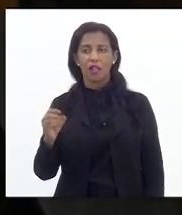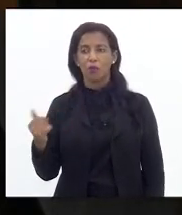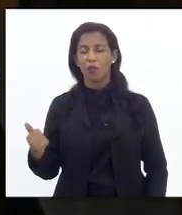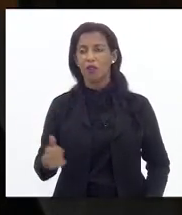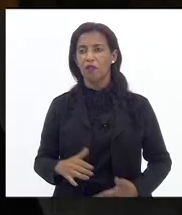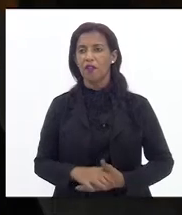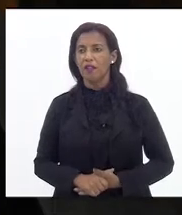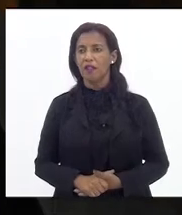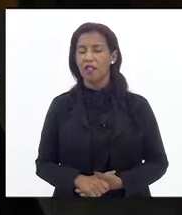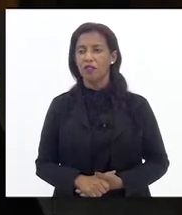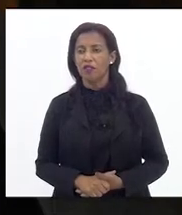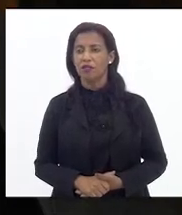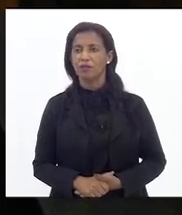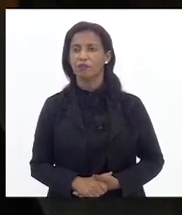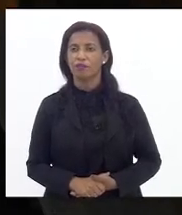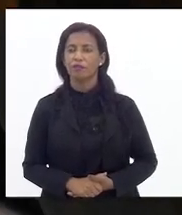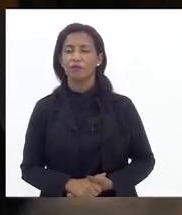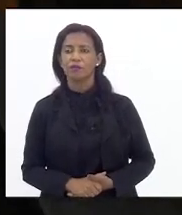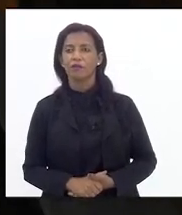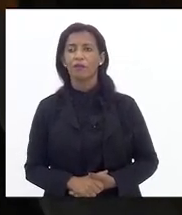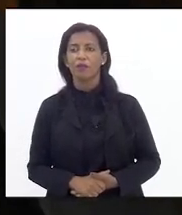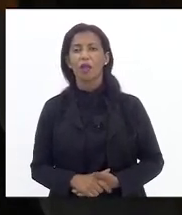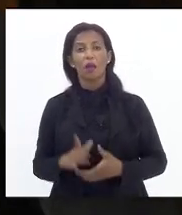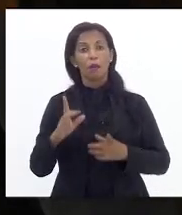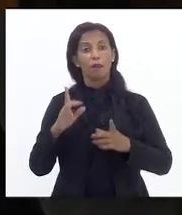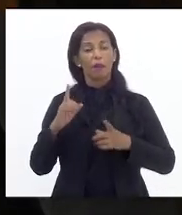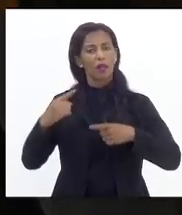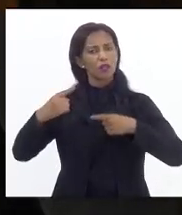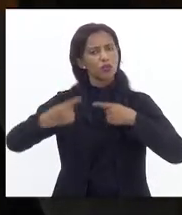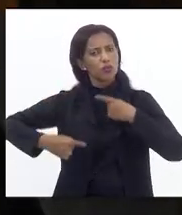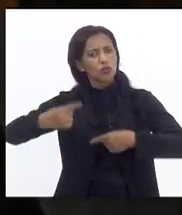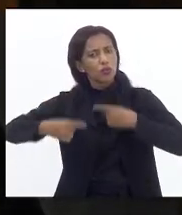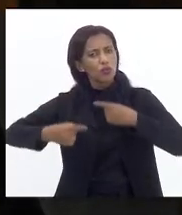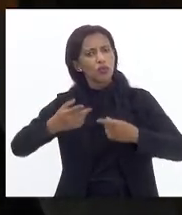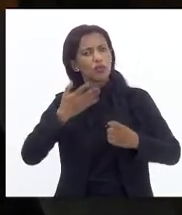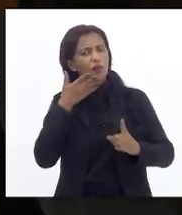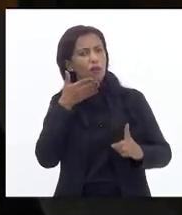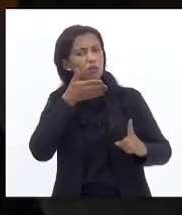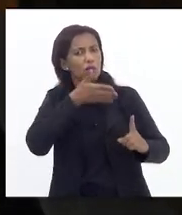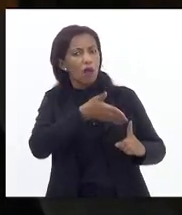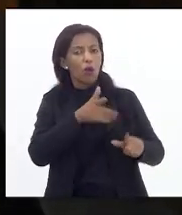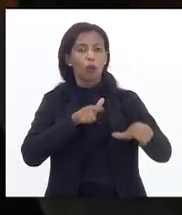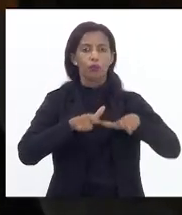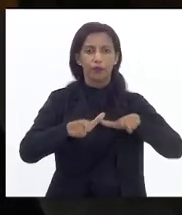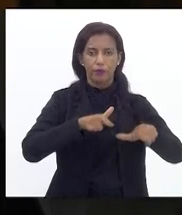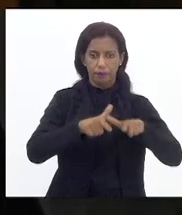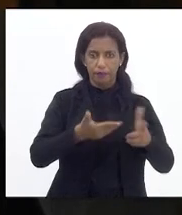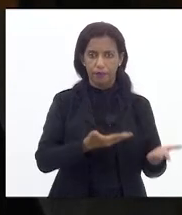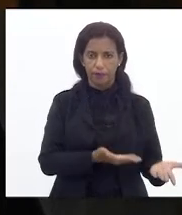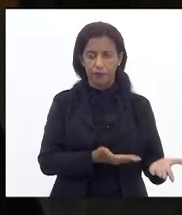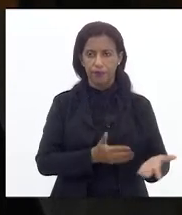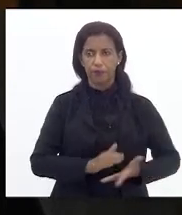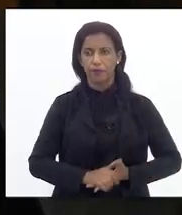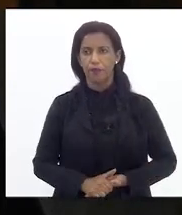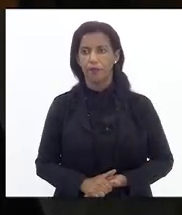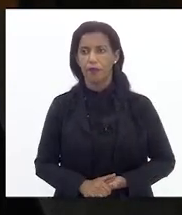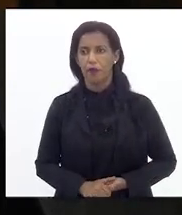é um prazer muito grande poder tá discutindo falando diretamente para o servidor nesse